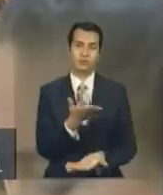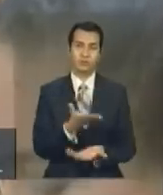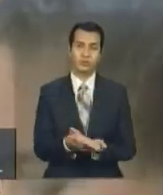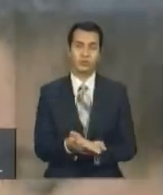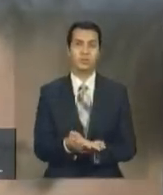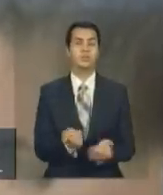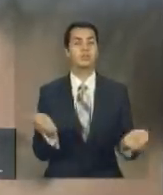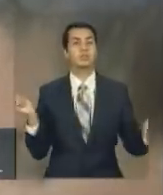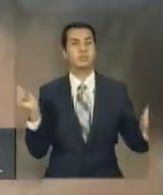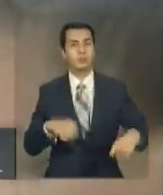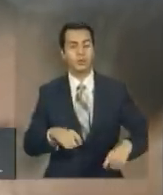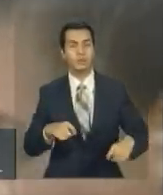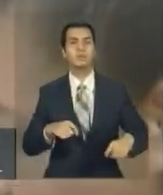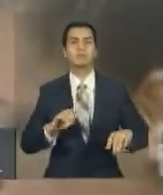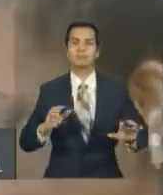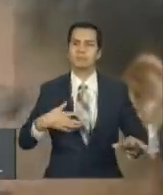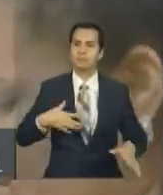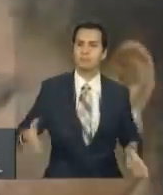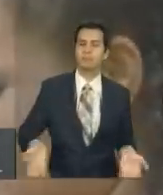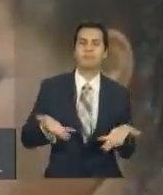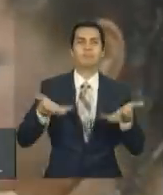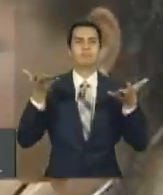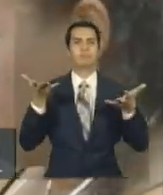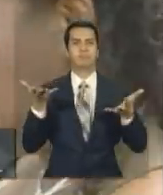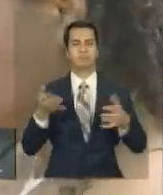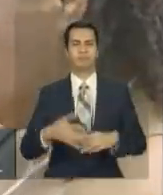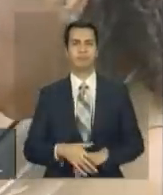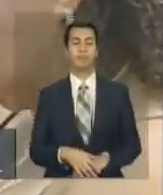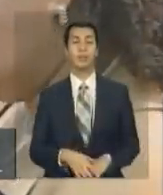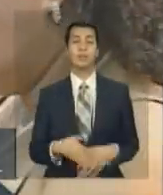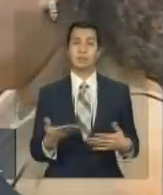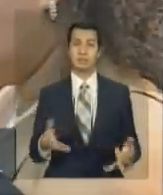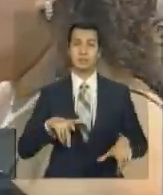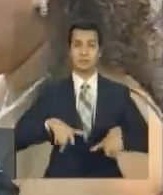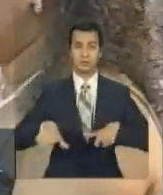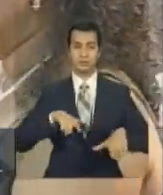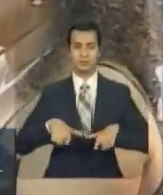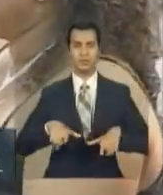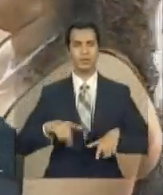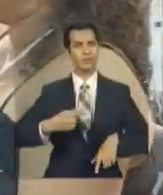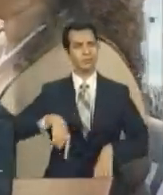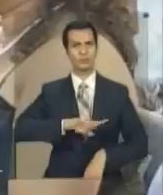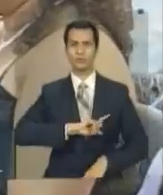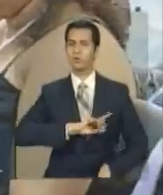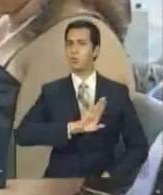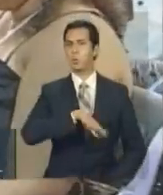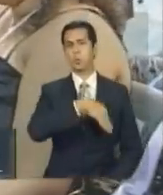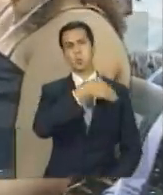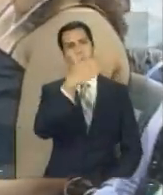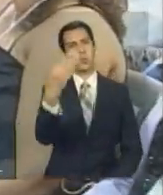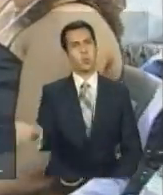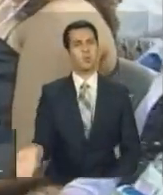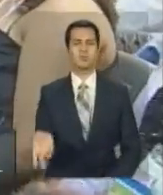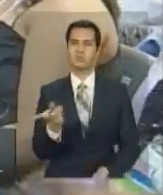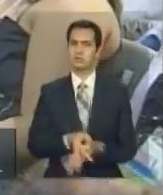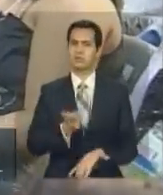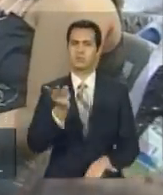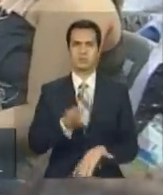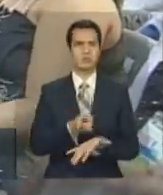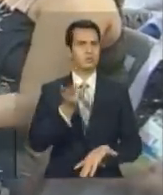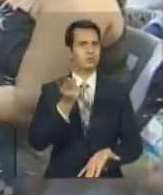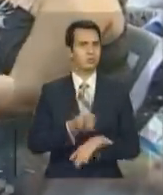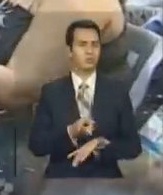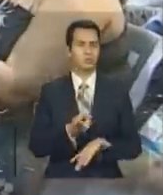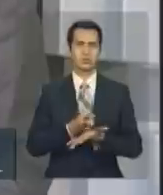mais com o conhecimento. E isso é uma tarefa que dura a vida toda, né, a tarefa de reinventar